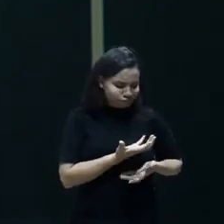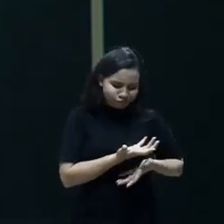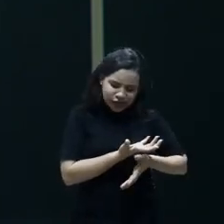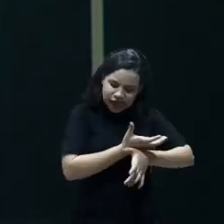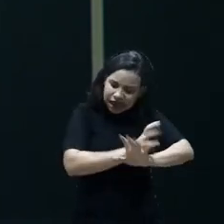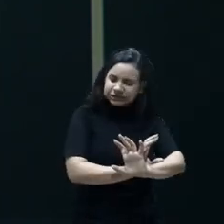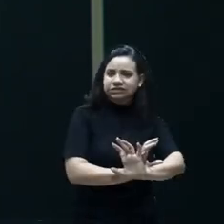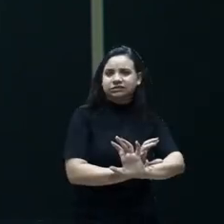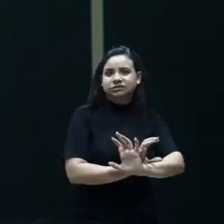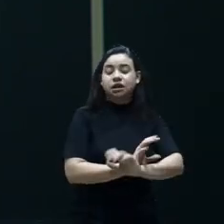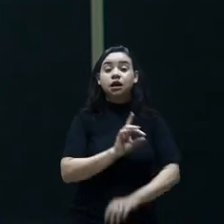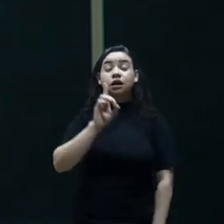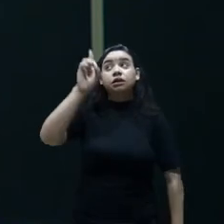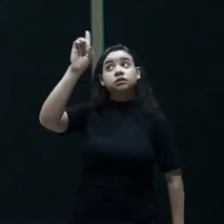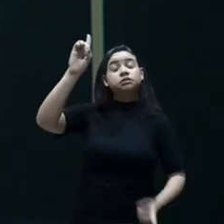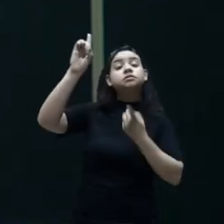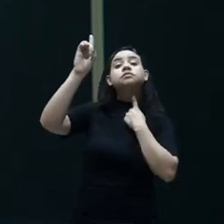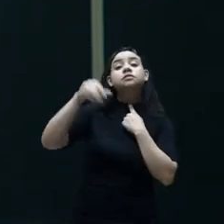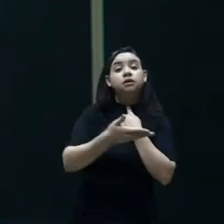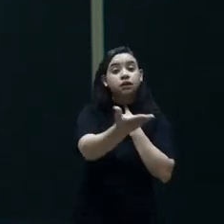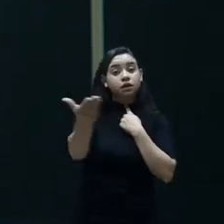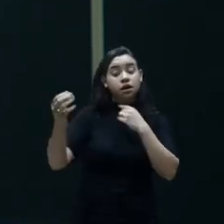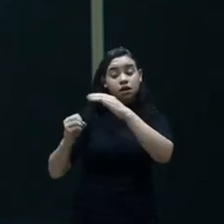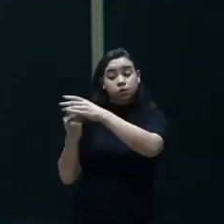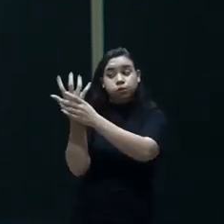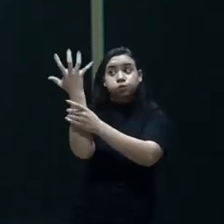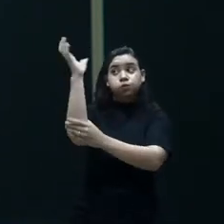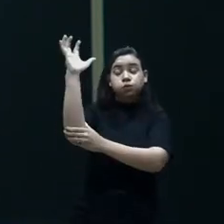E Deus espera de nós frutos.